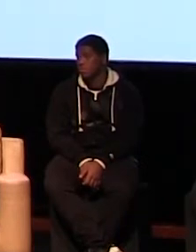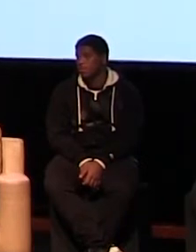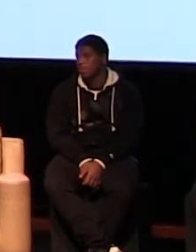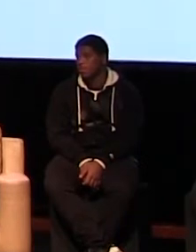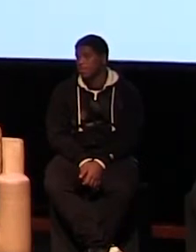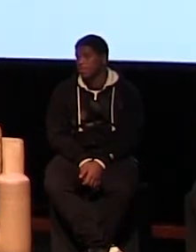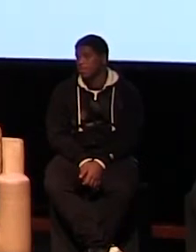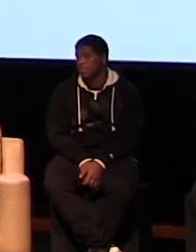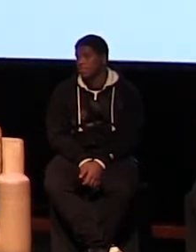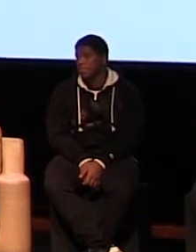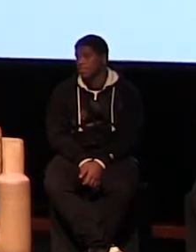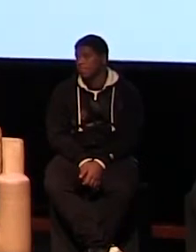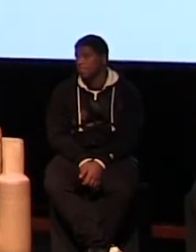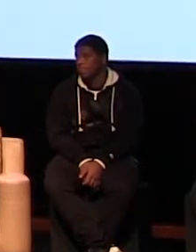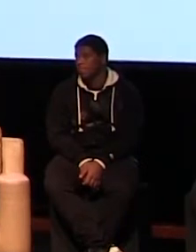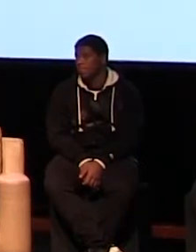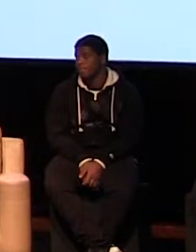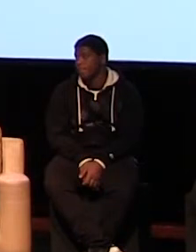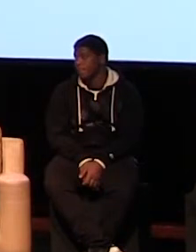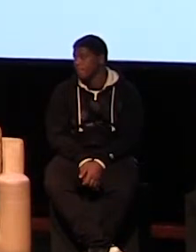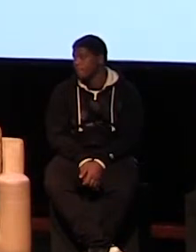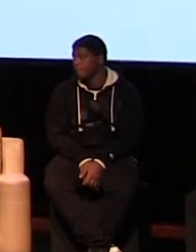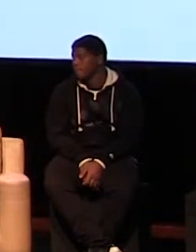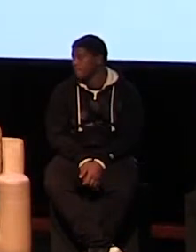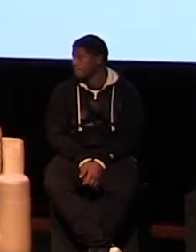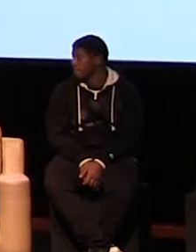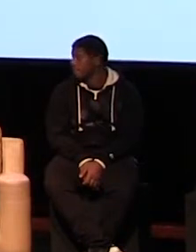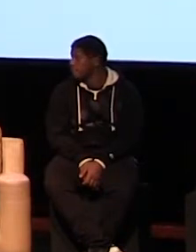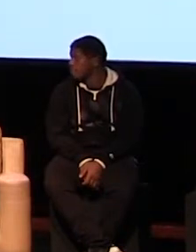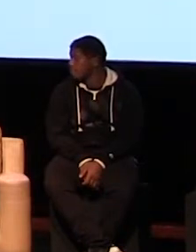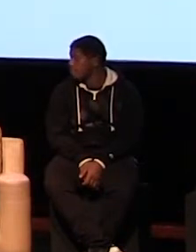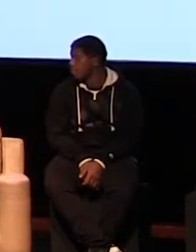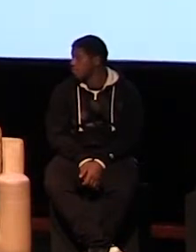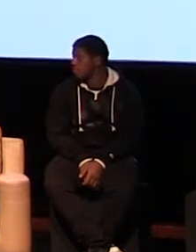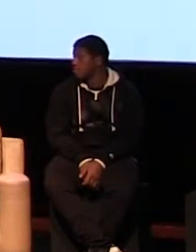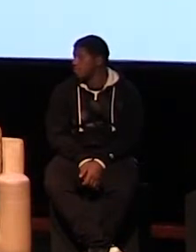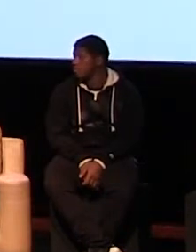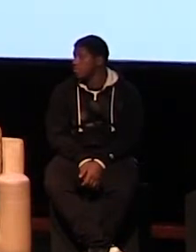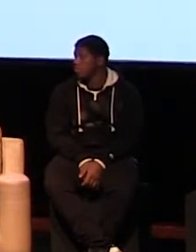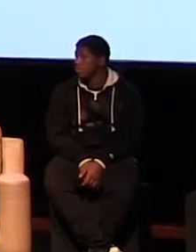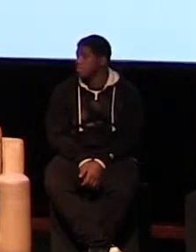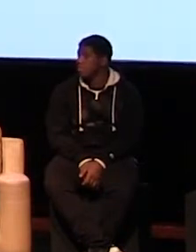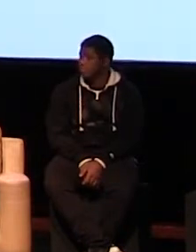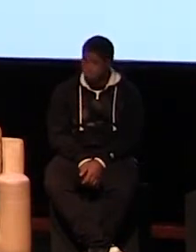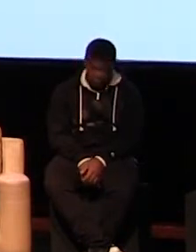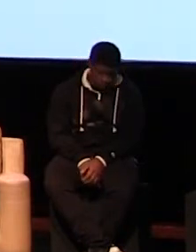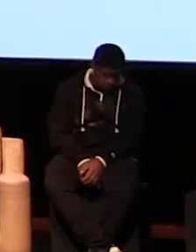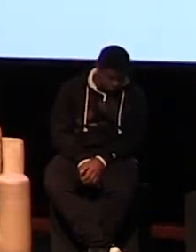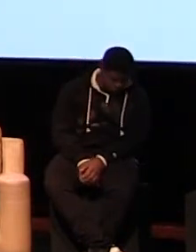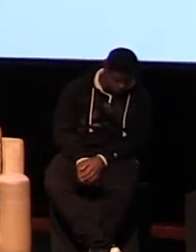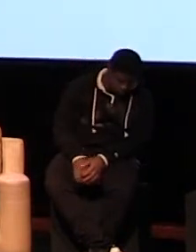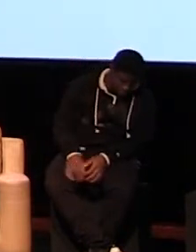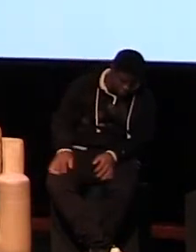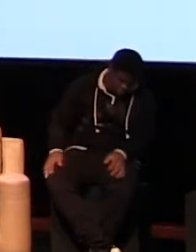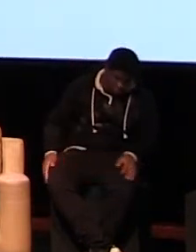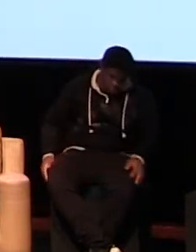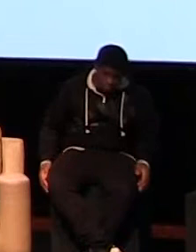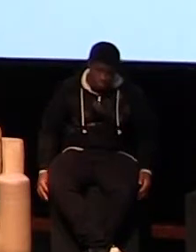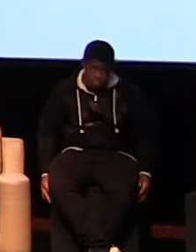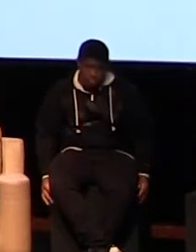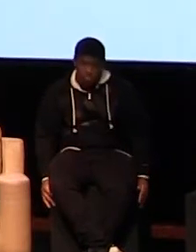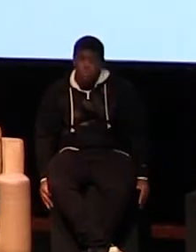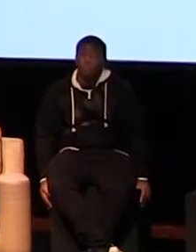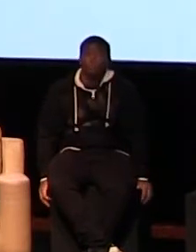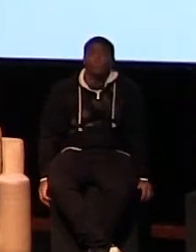aprendeu que não adianta ficar falando, para de brigar, não é assim que se faz, não, você tem que respeitar o amigo. Bom, eu estou falando com crianças de 0 a 3.